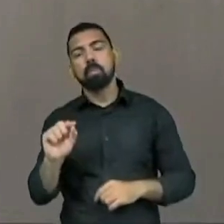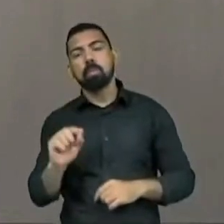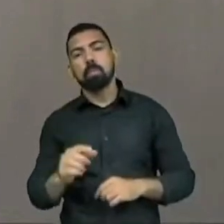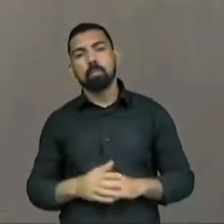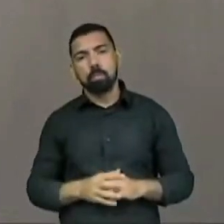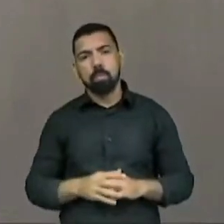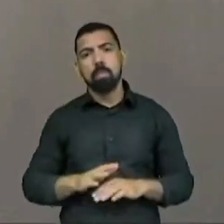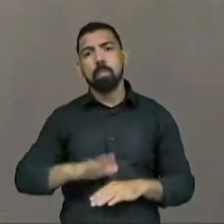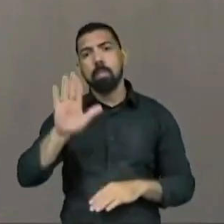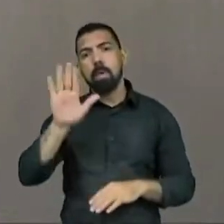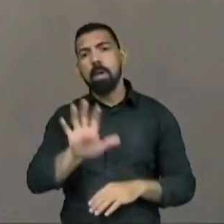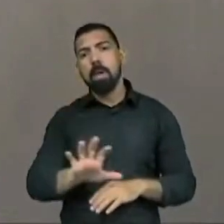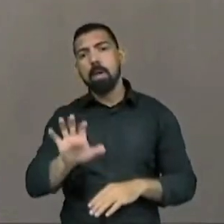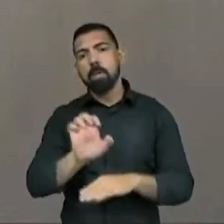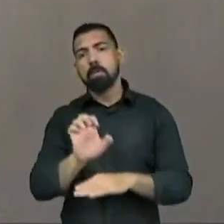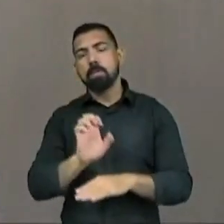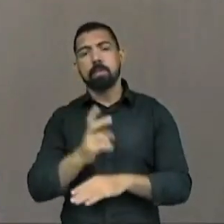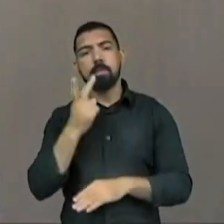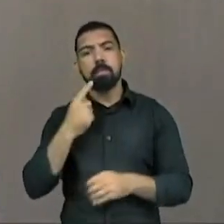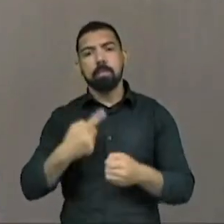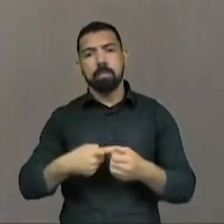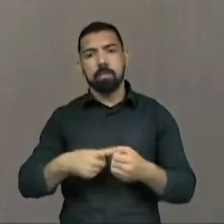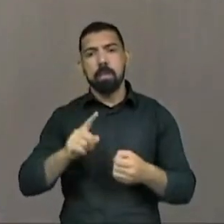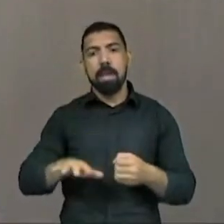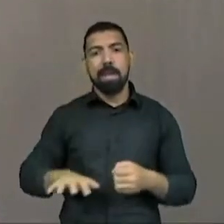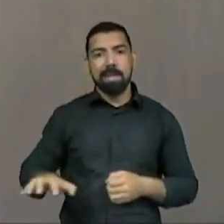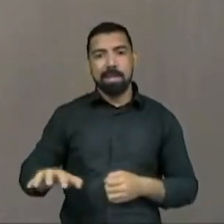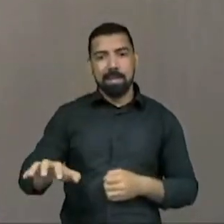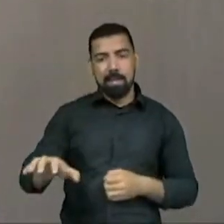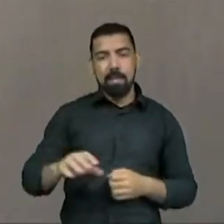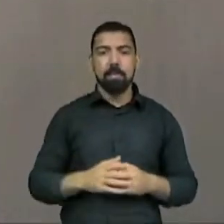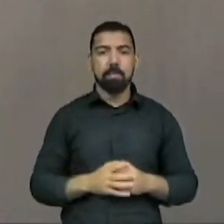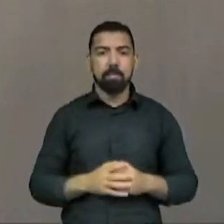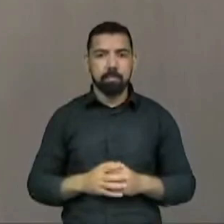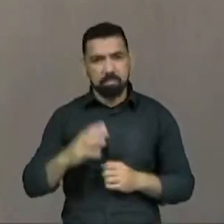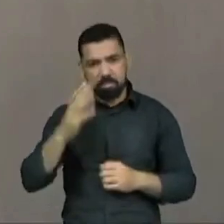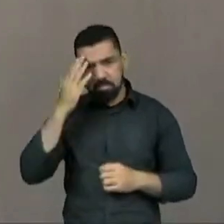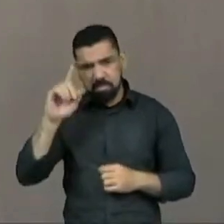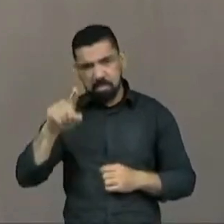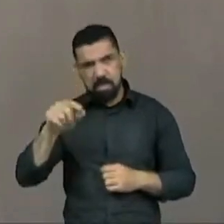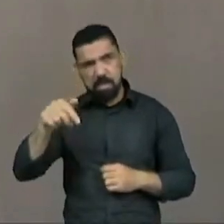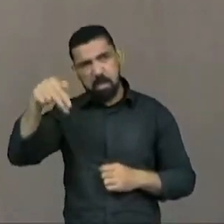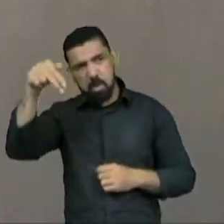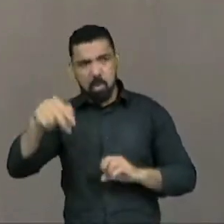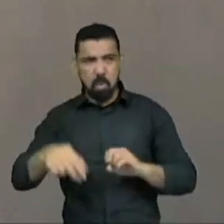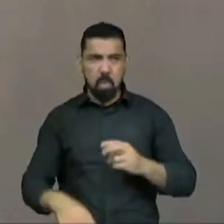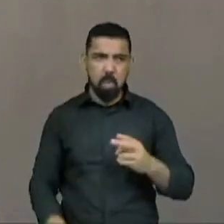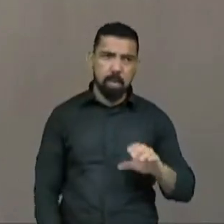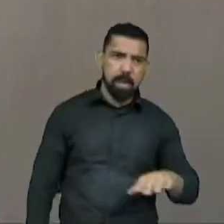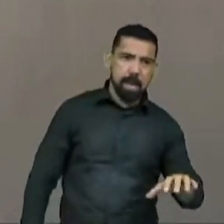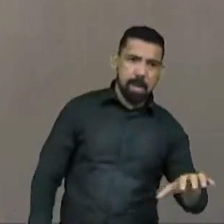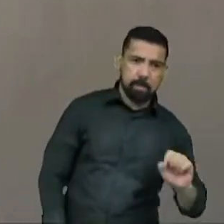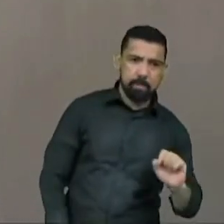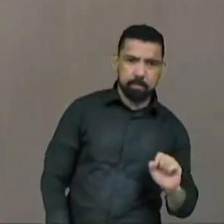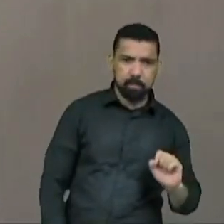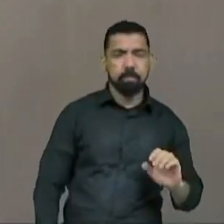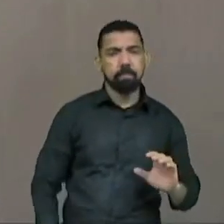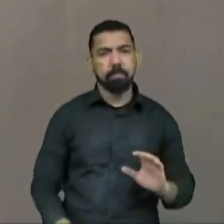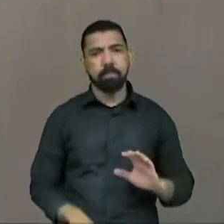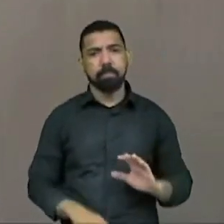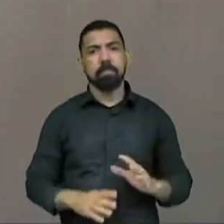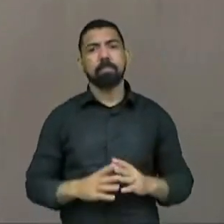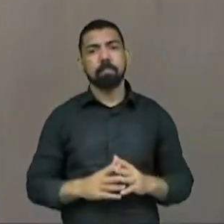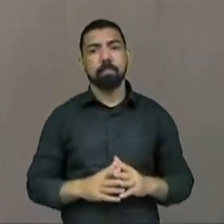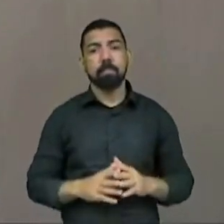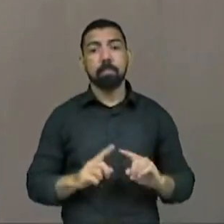talvez a maior região do Ceará, do interior, que é o Cariri. Não sei se Zona Norte é maior no geral ou o Cariri. Mas